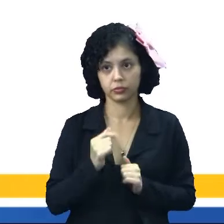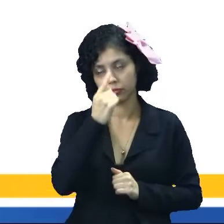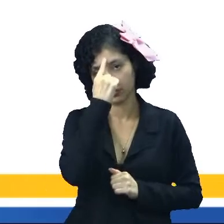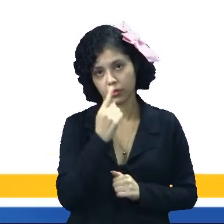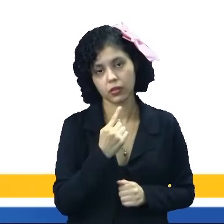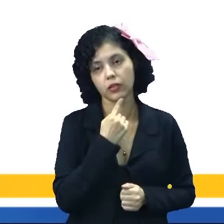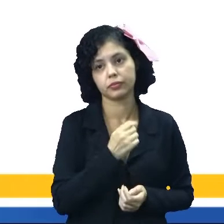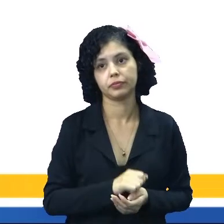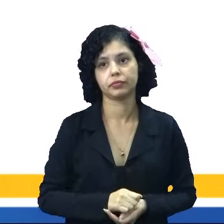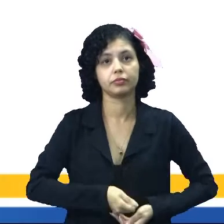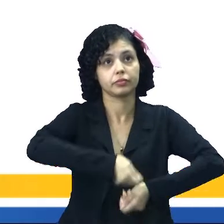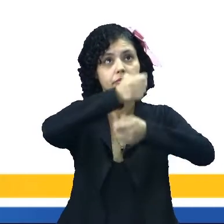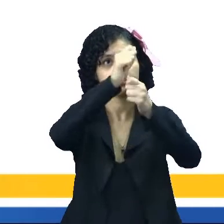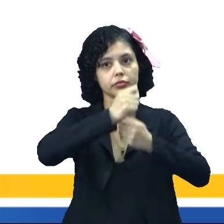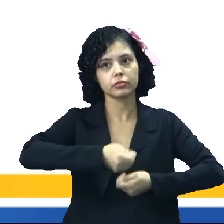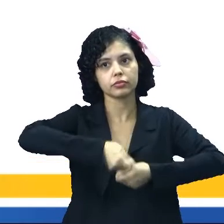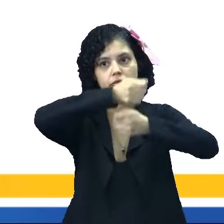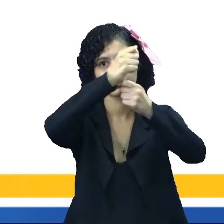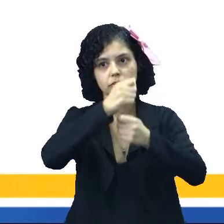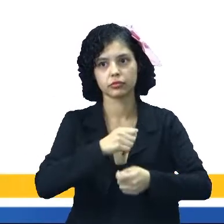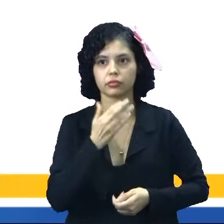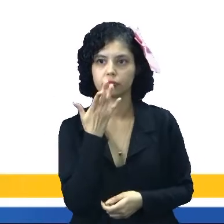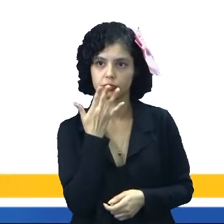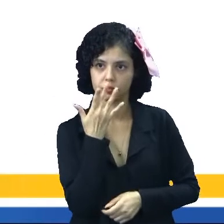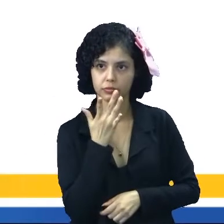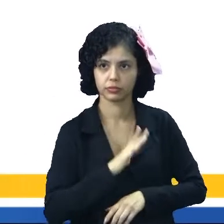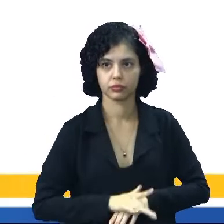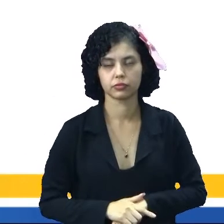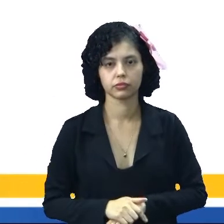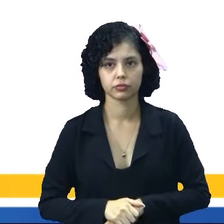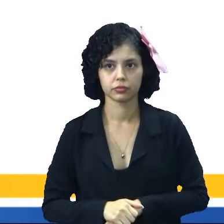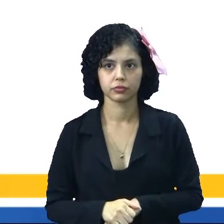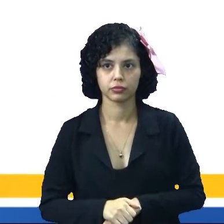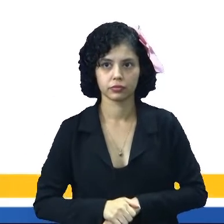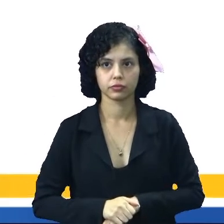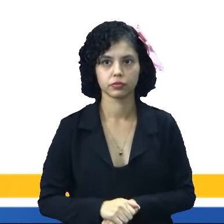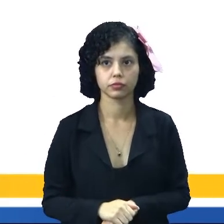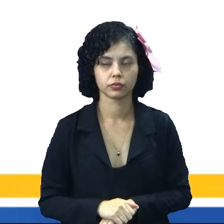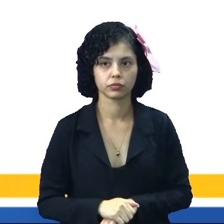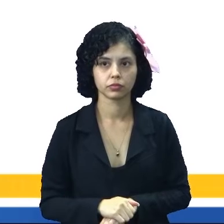na imagem, está presente aí na composição de algumas tintas.